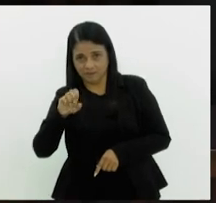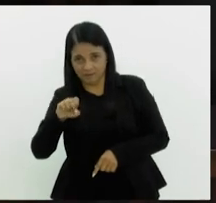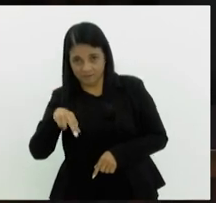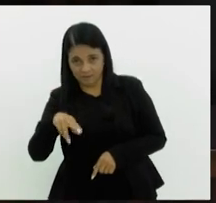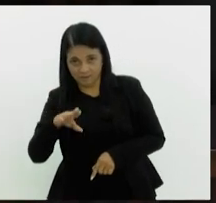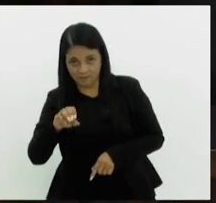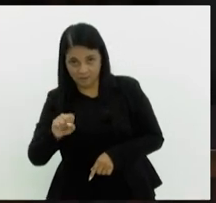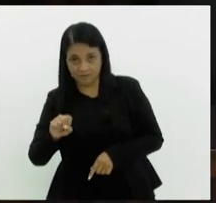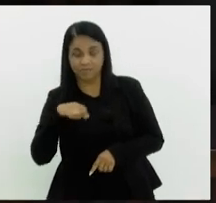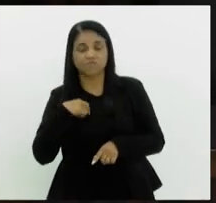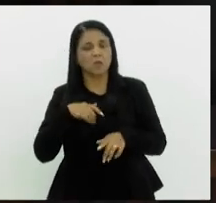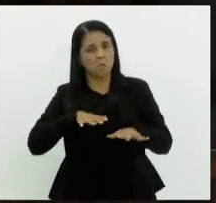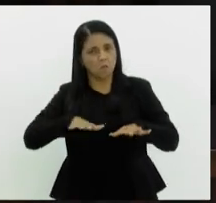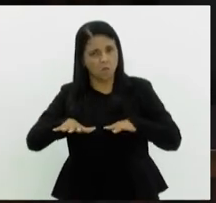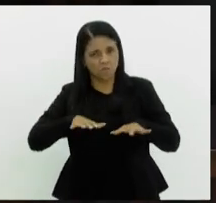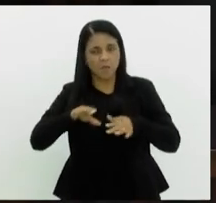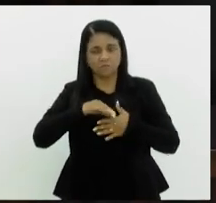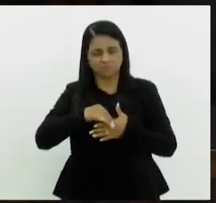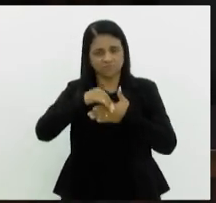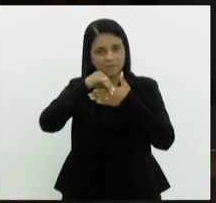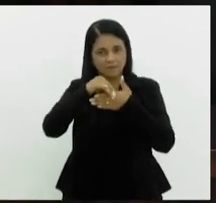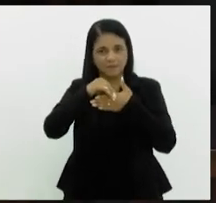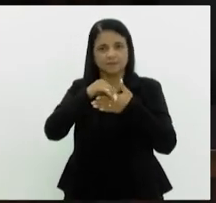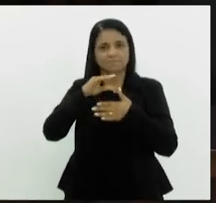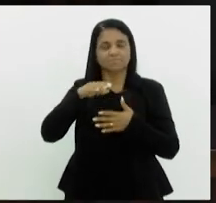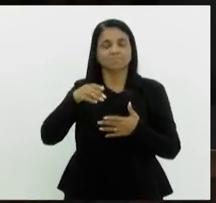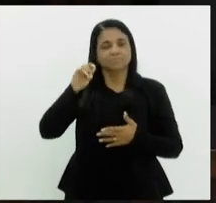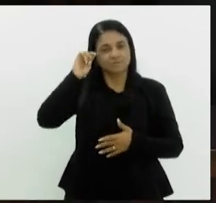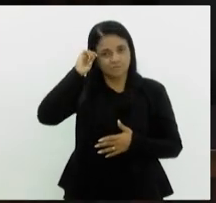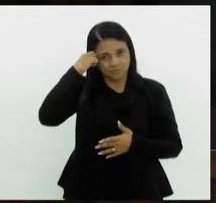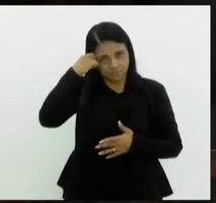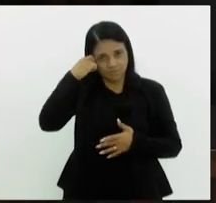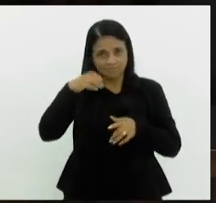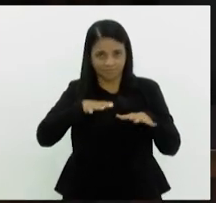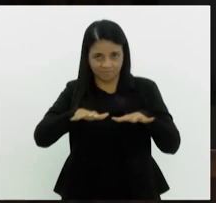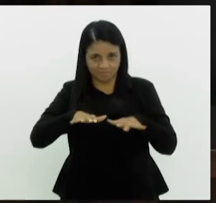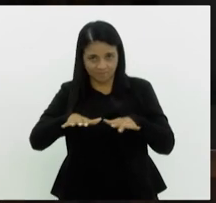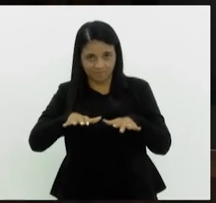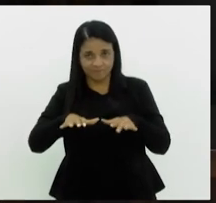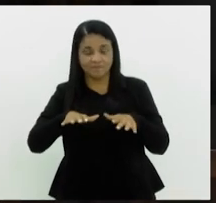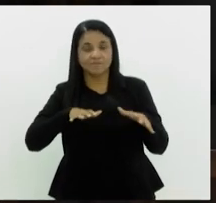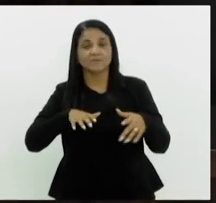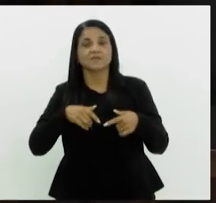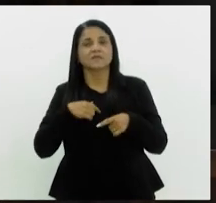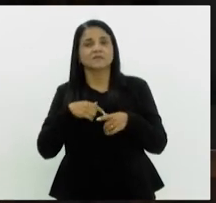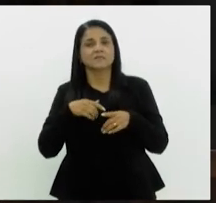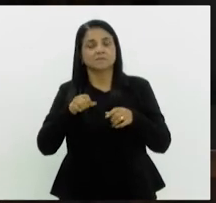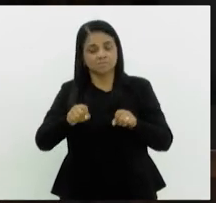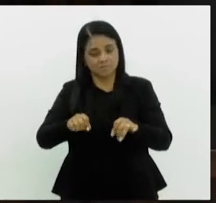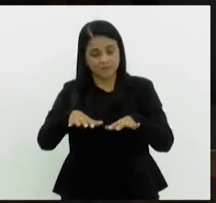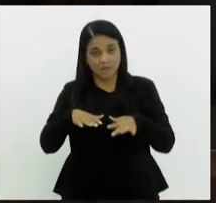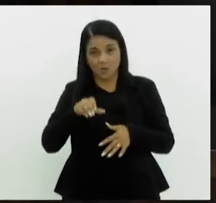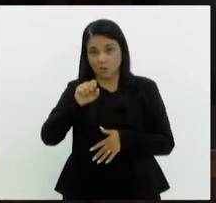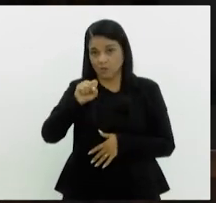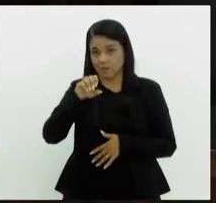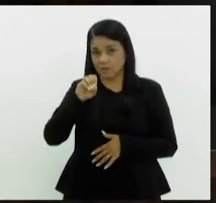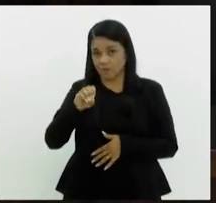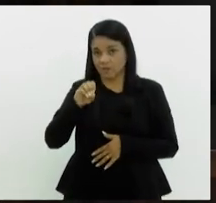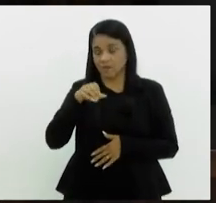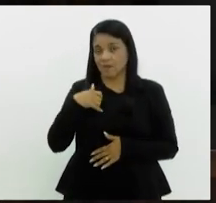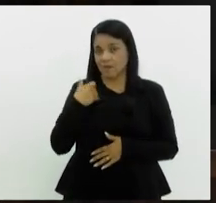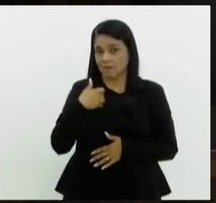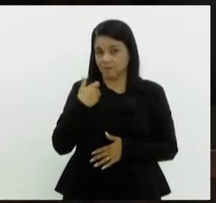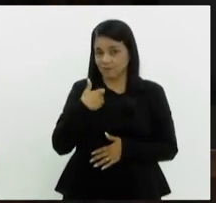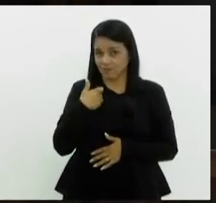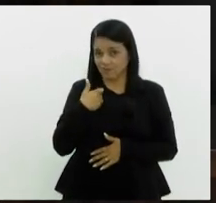o movimento negro. Com 80 anos, a querida plateia Helena Teodoro, com